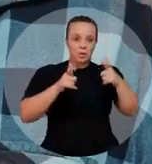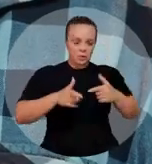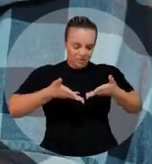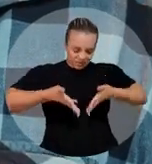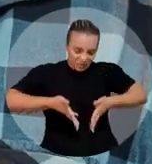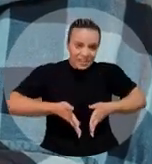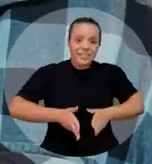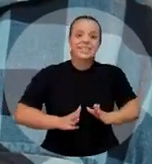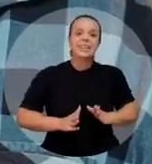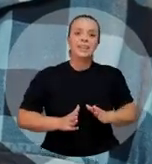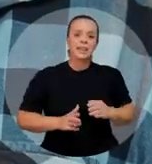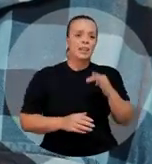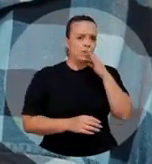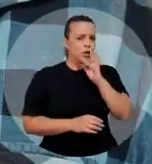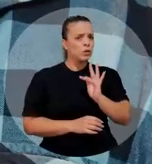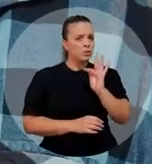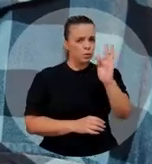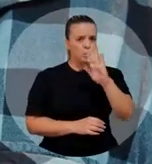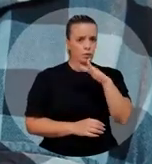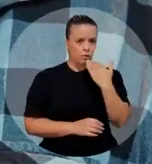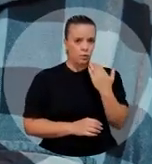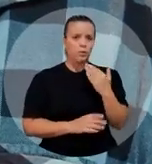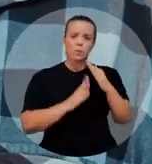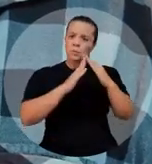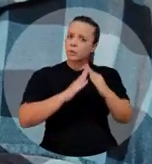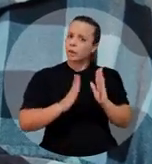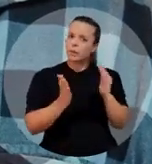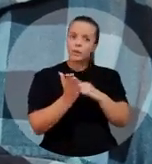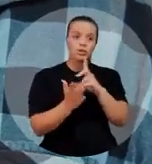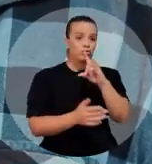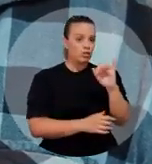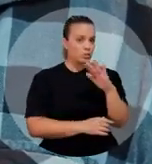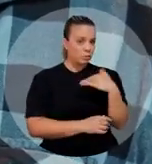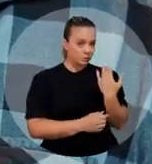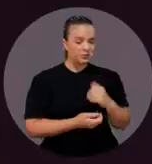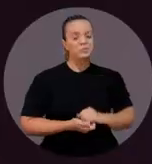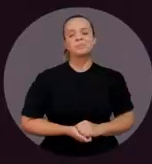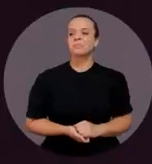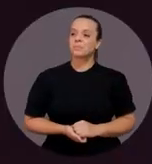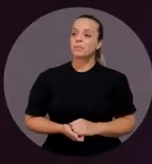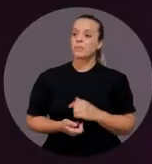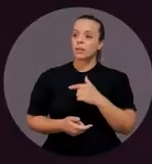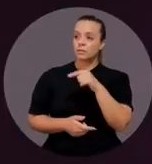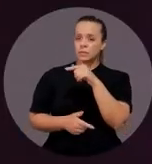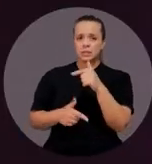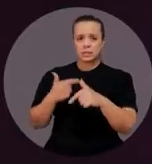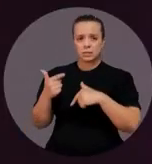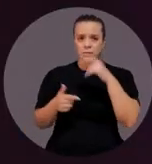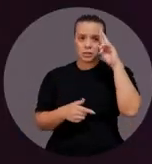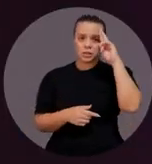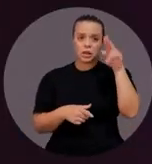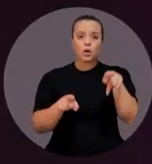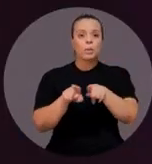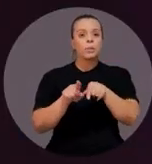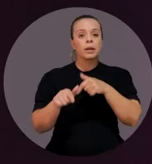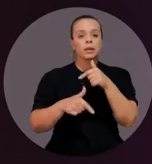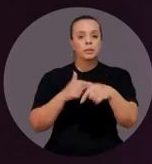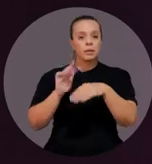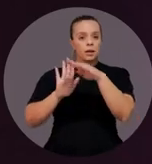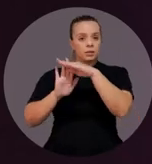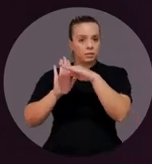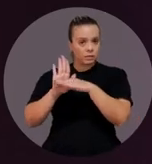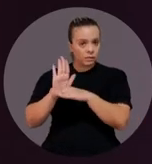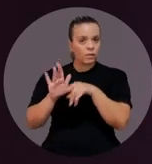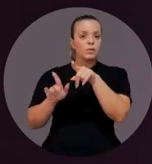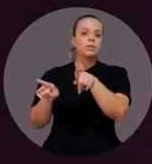que eu nasci e é a cidade que eu acredito muito que eu vou morar até eu morrer. Além da direção, você também é roteirista.